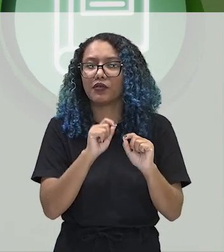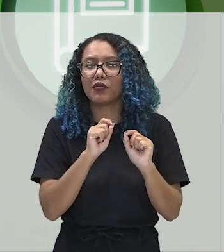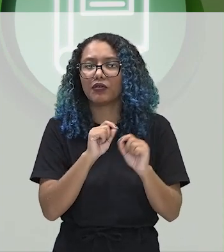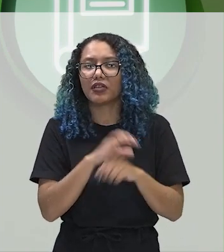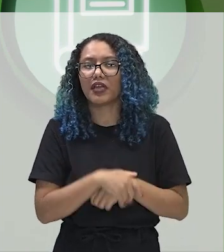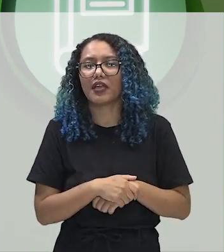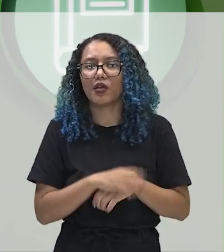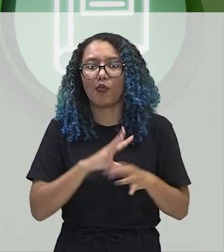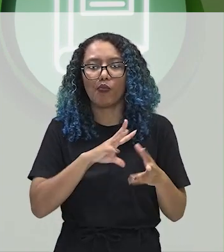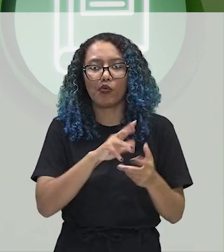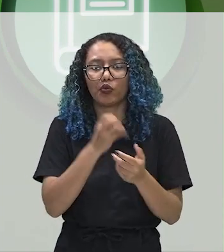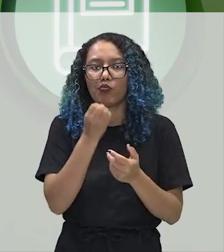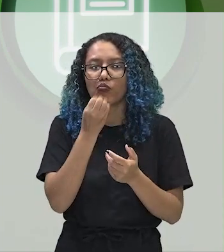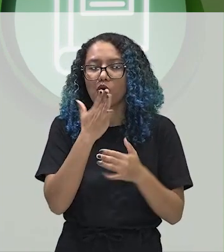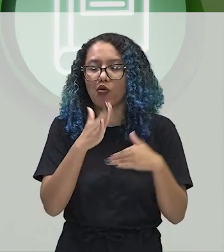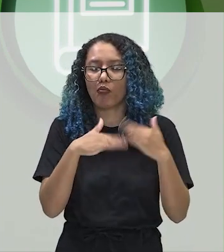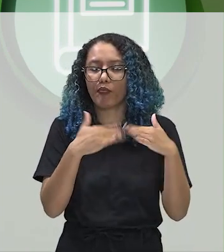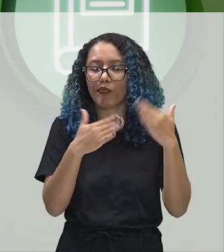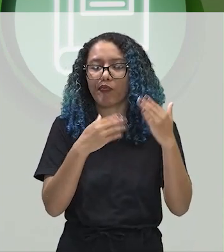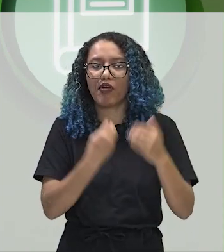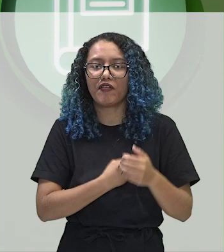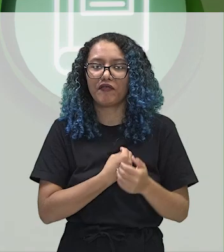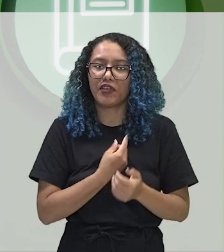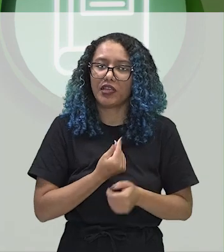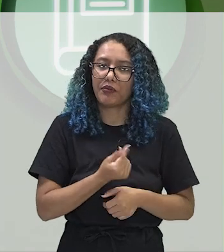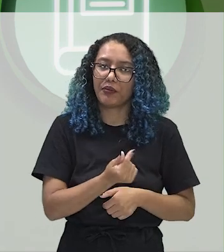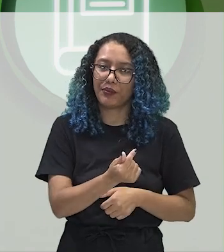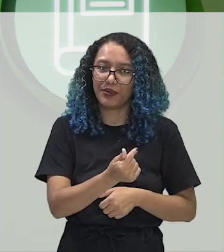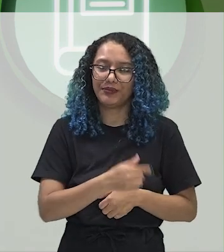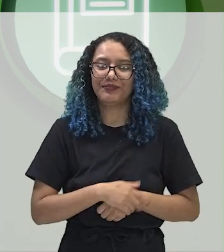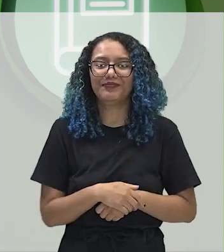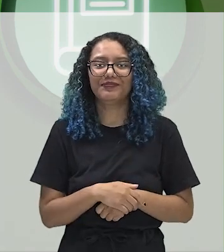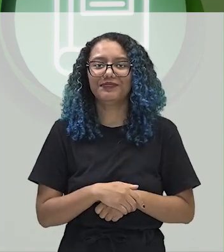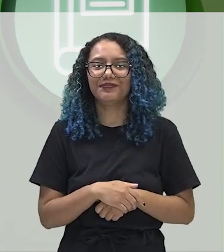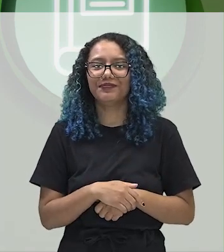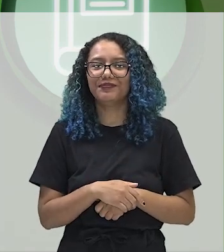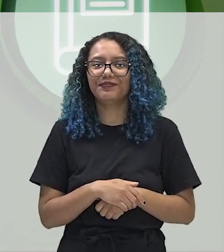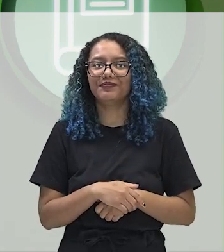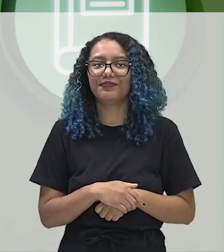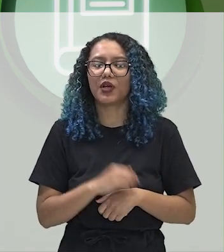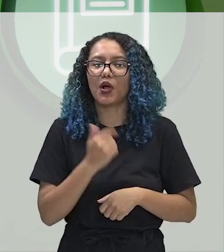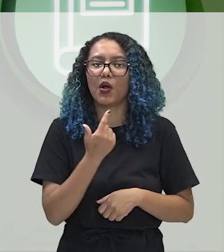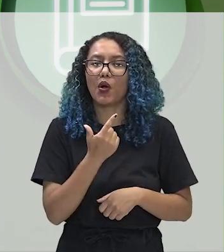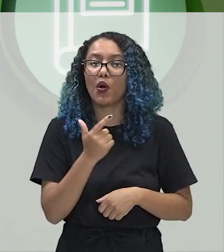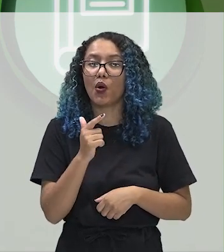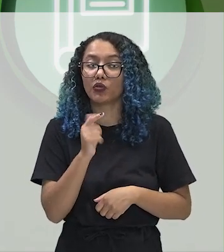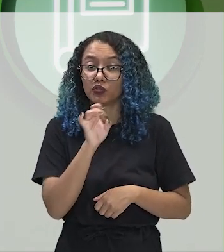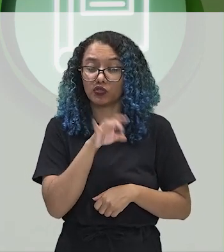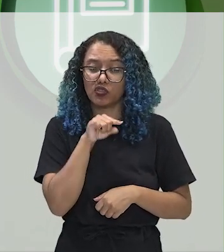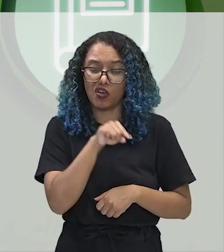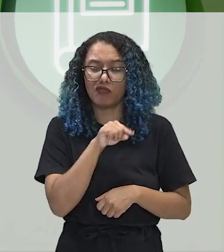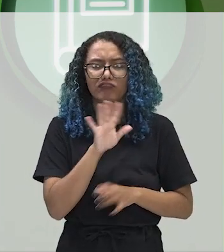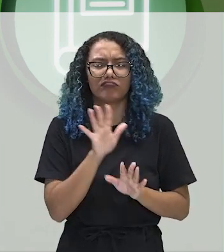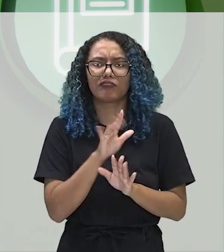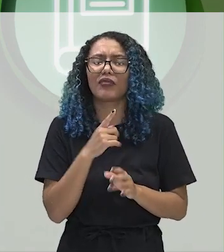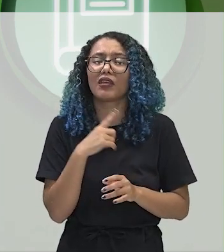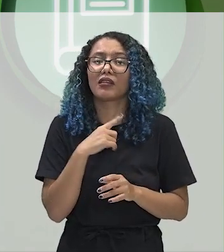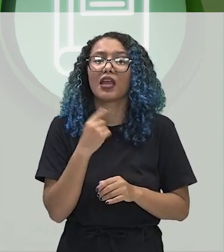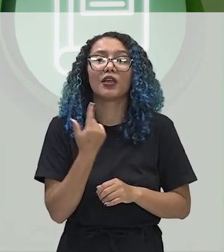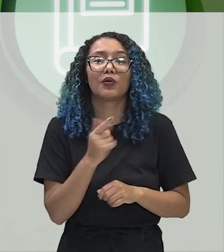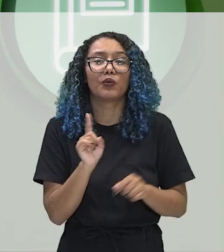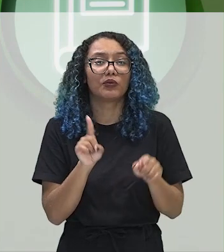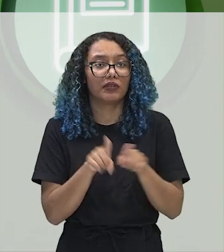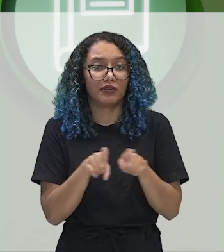por mais e muitos longos anos, tá, pessoal? Mas não é só ele que nós temos aqui como sustentável, né?